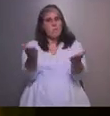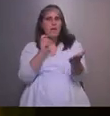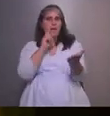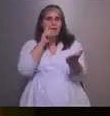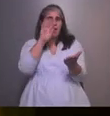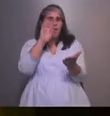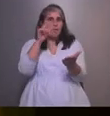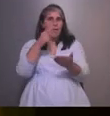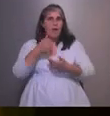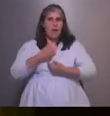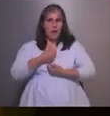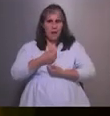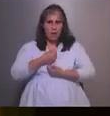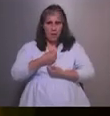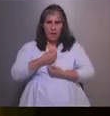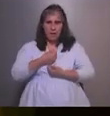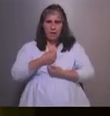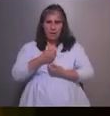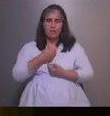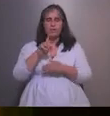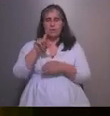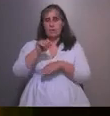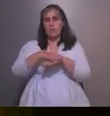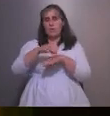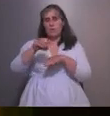recebe e vive a graça do batismo.